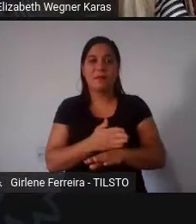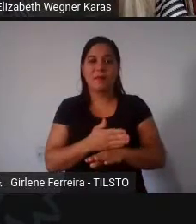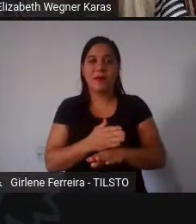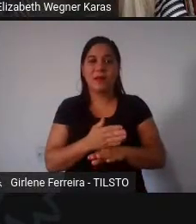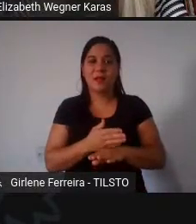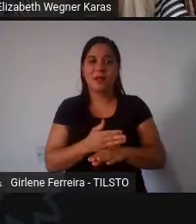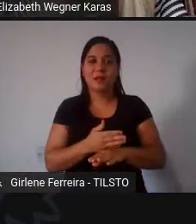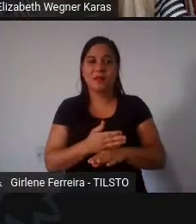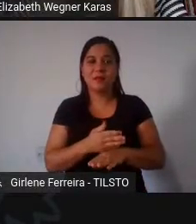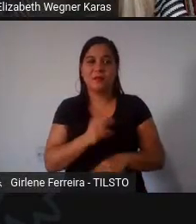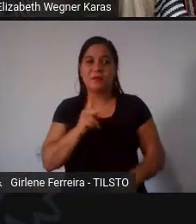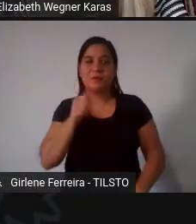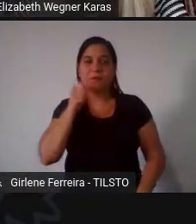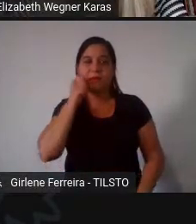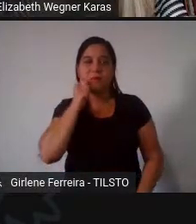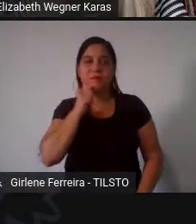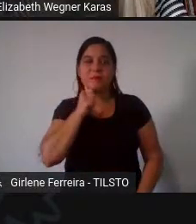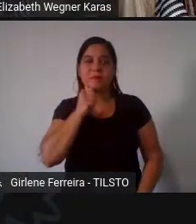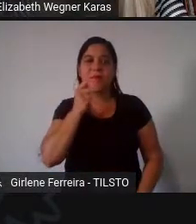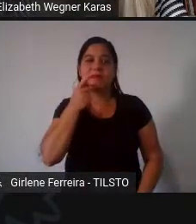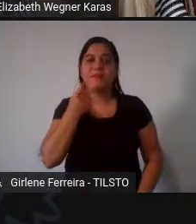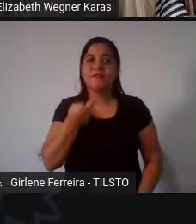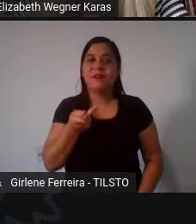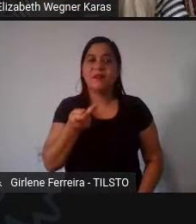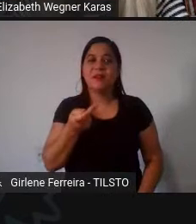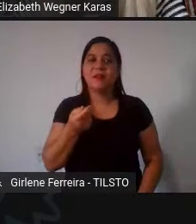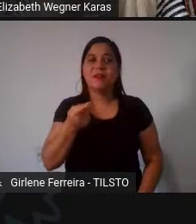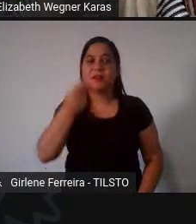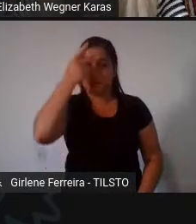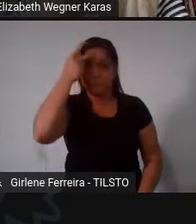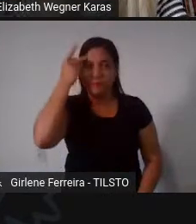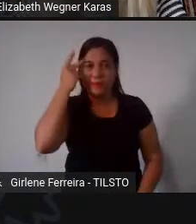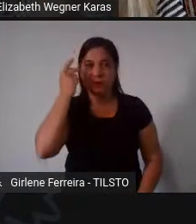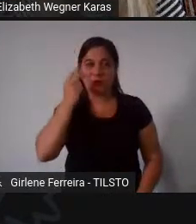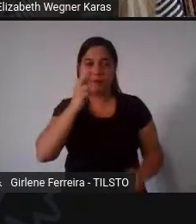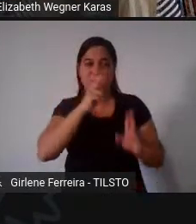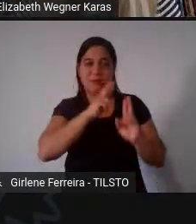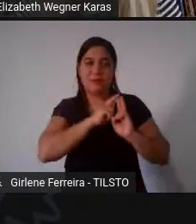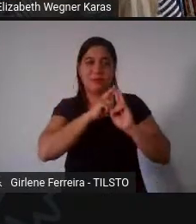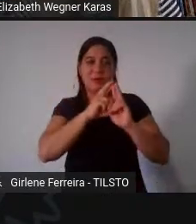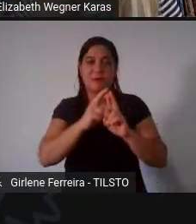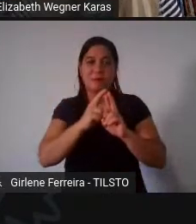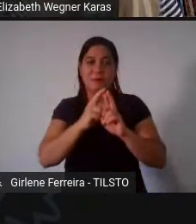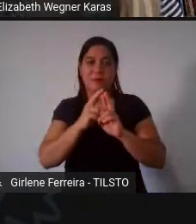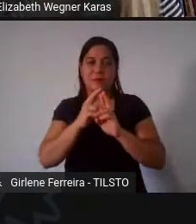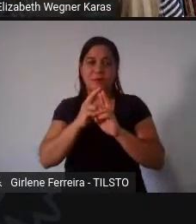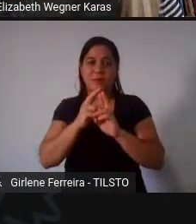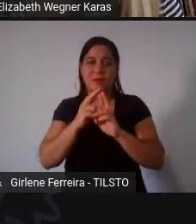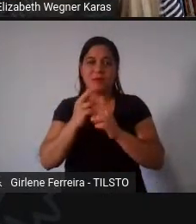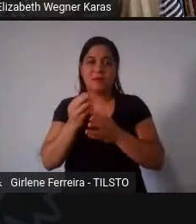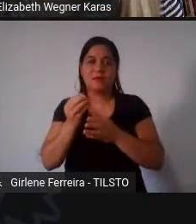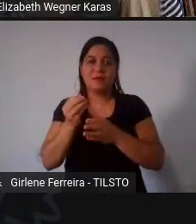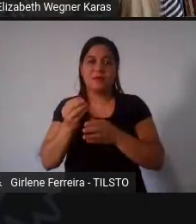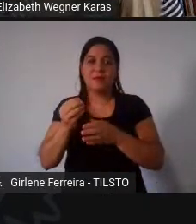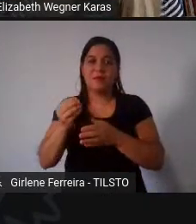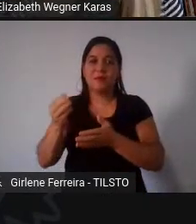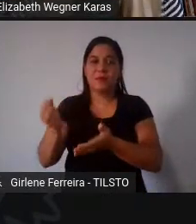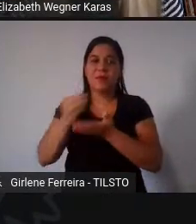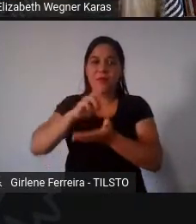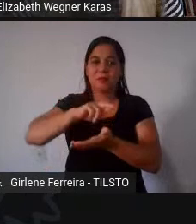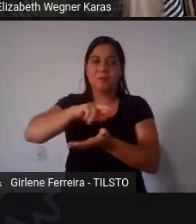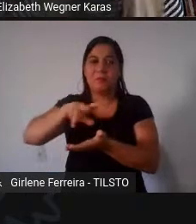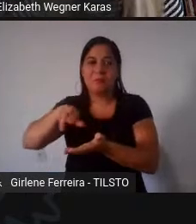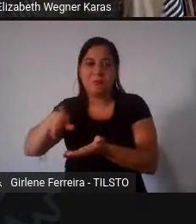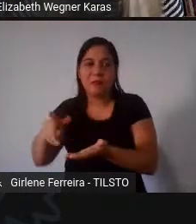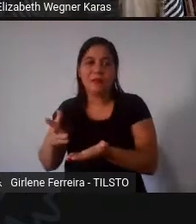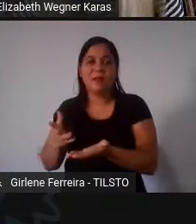pra gente que quem deveria ficar responsável por trazer os materiais de limpeza do laboratório são as meninas, né? Porque os meninos não mexem com